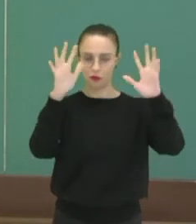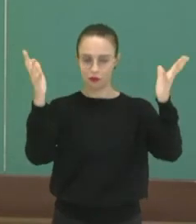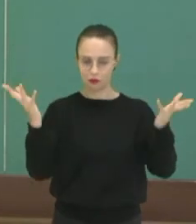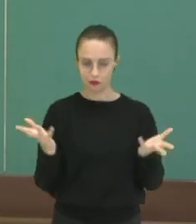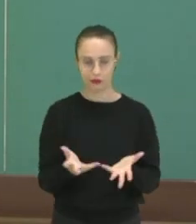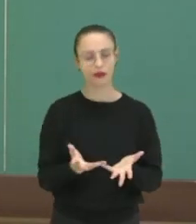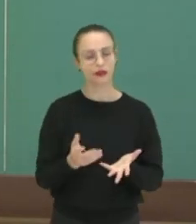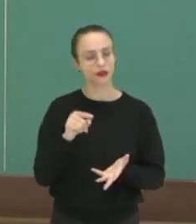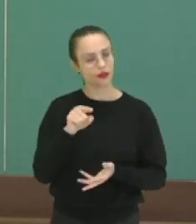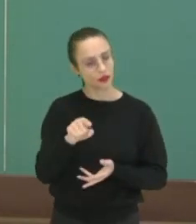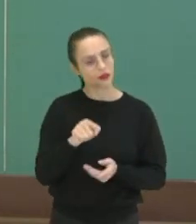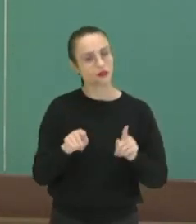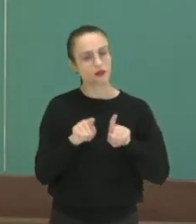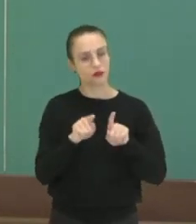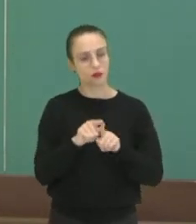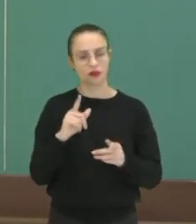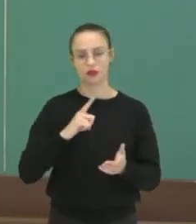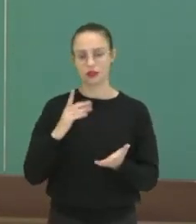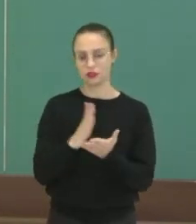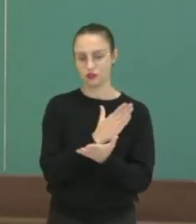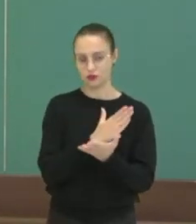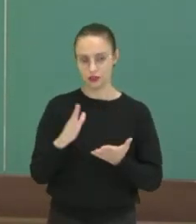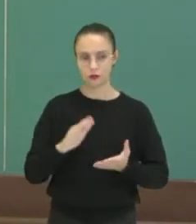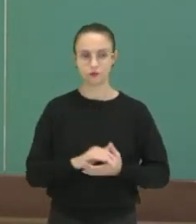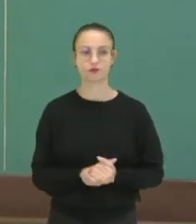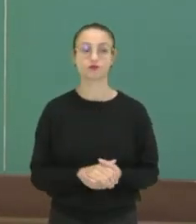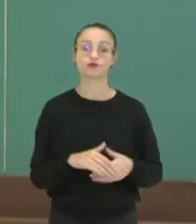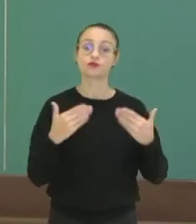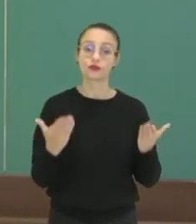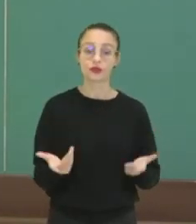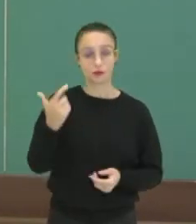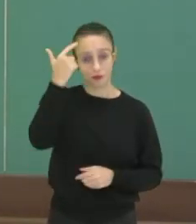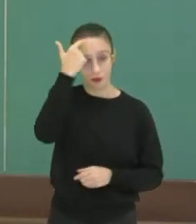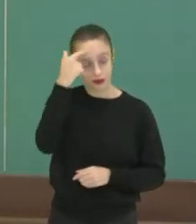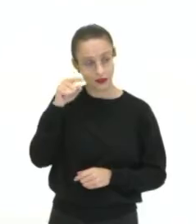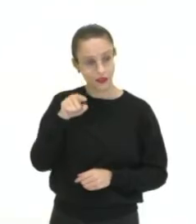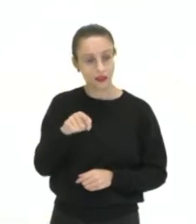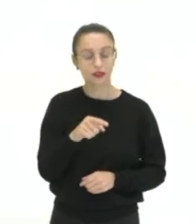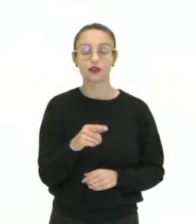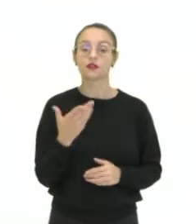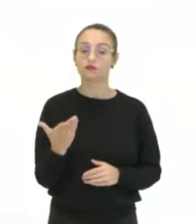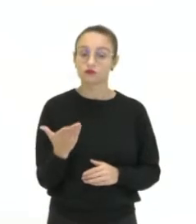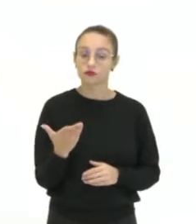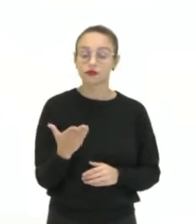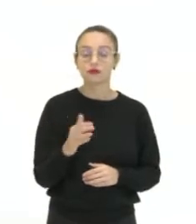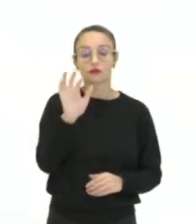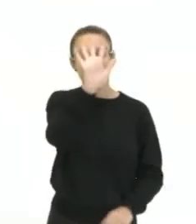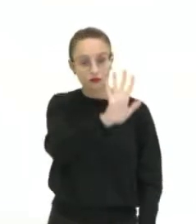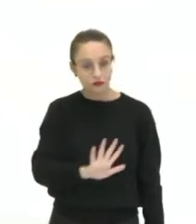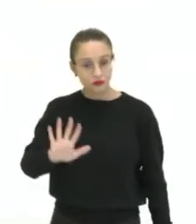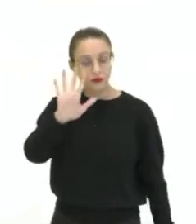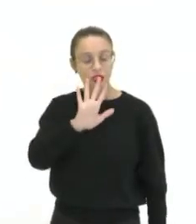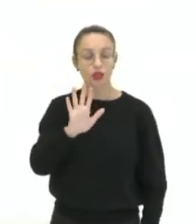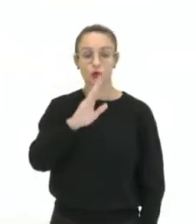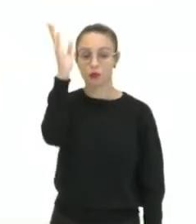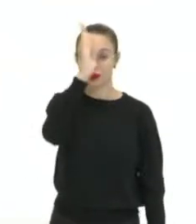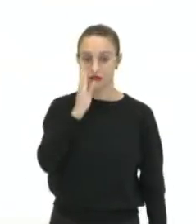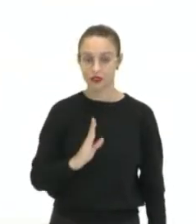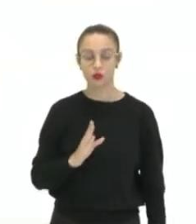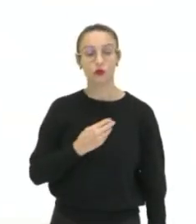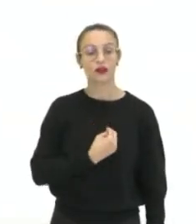aí se estabelece essa divisão. E aí quando a gente pensa ali que boa parte do território brasileiro está na